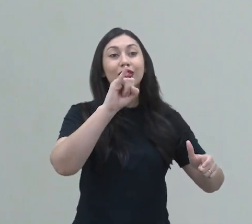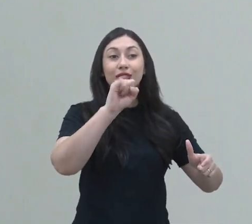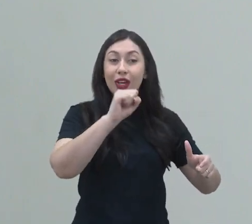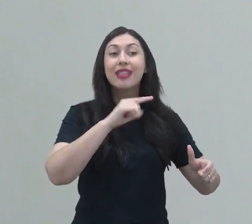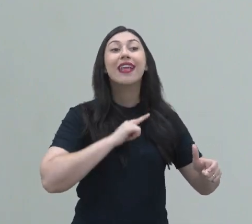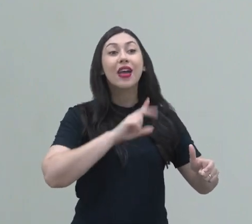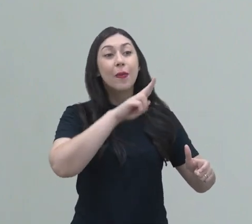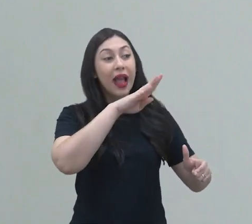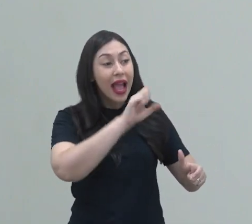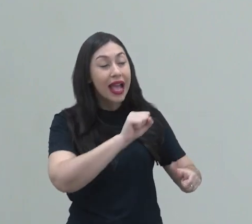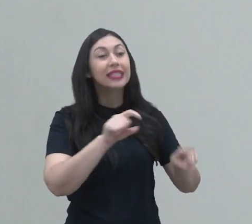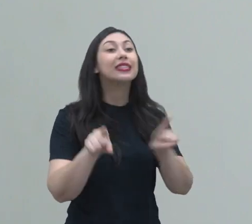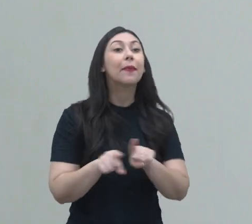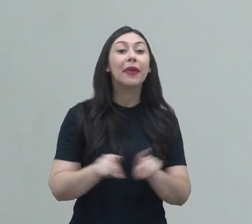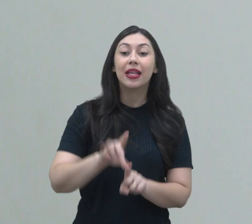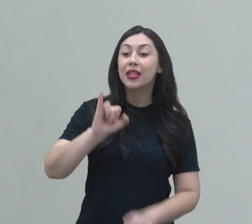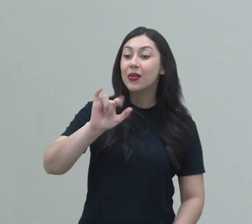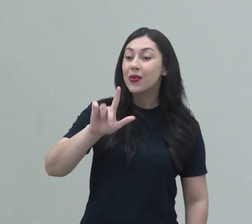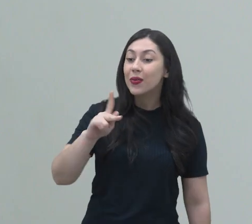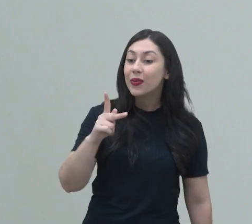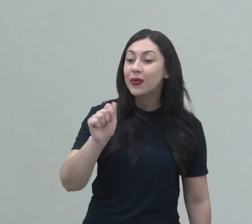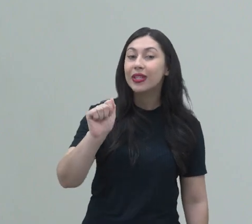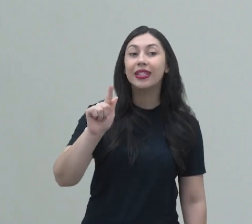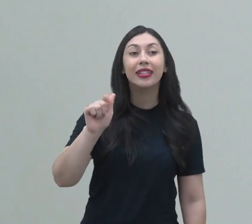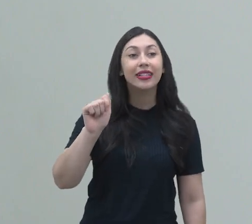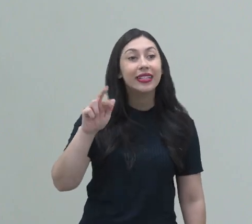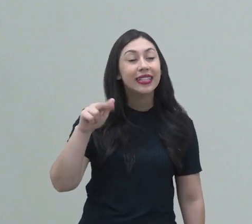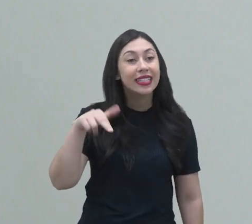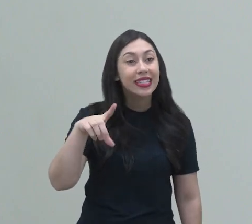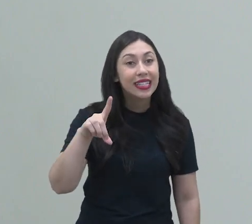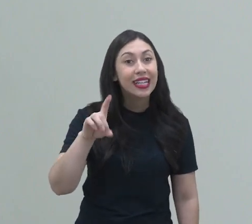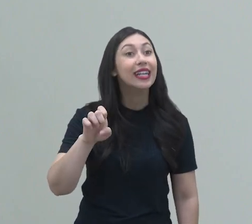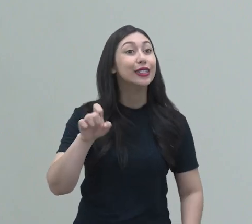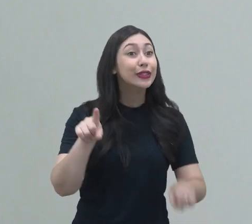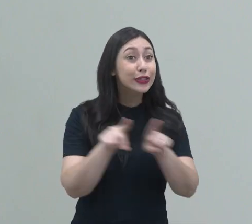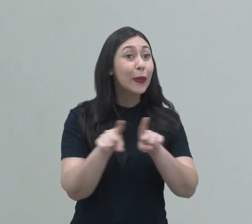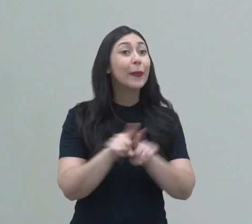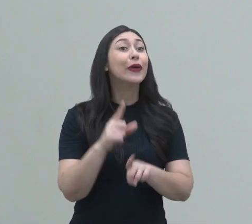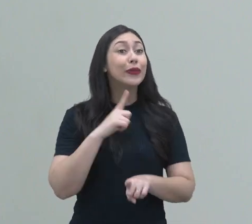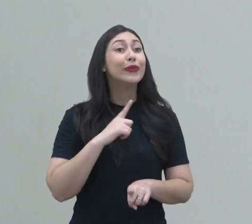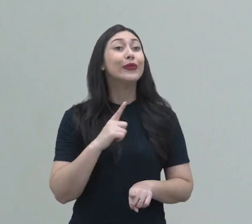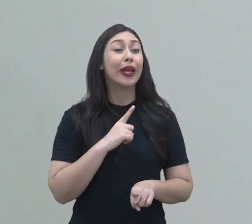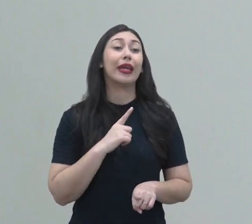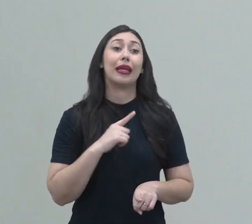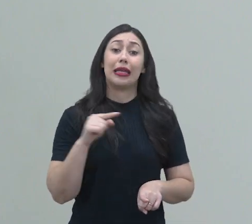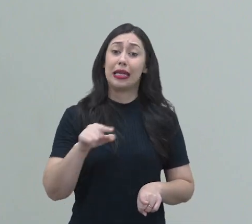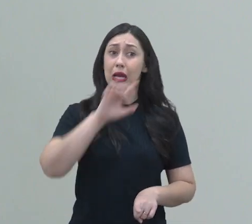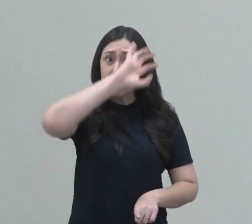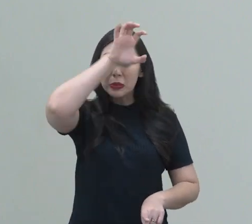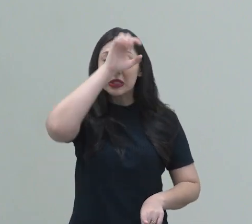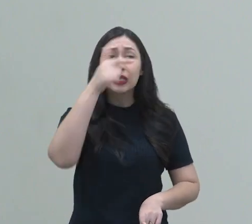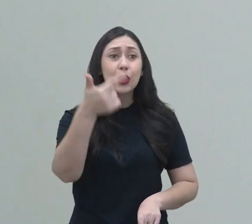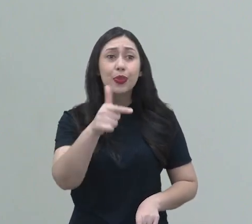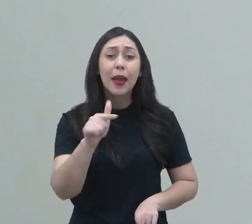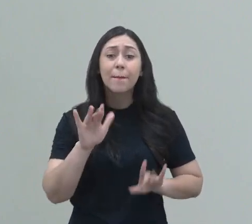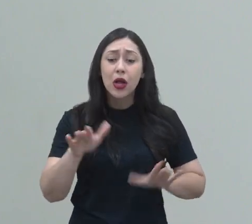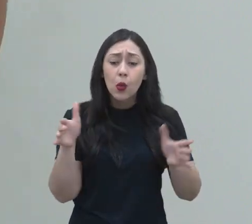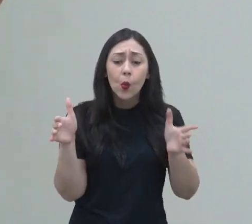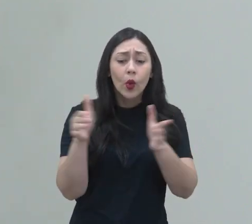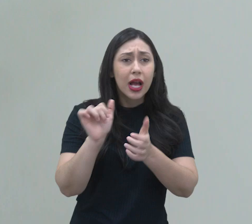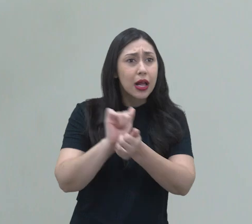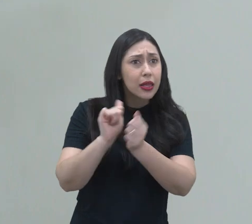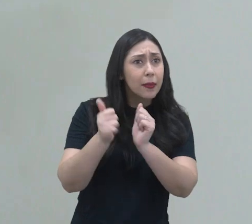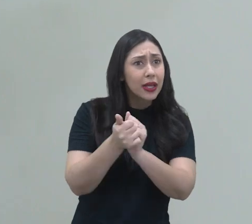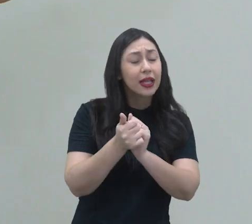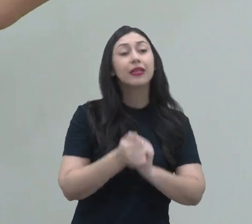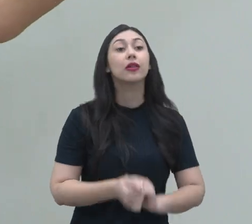UBS, tá vendo? Aqui em Ilha Grande, uma ilha que não pode ter carro, tem uma UBS e tem um SAMUzinho, que é um carrinho adaptado, né? Lá